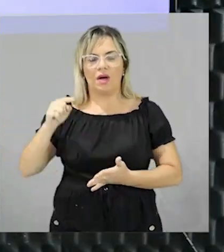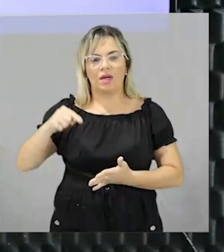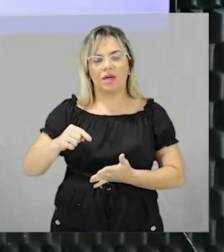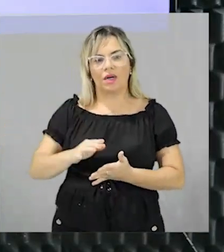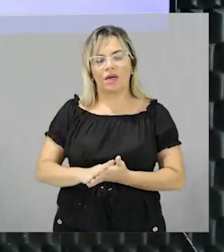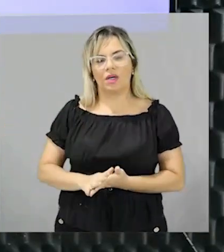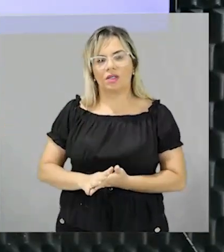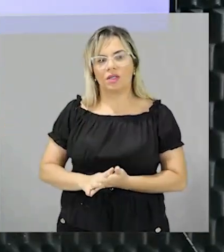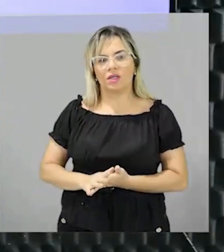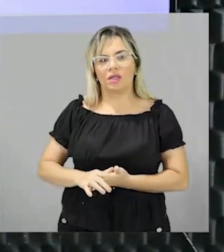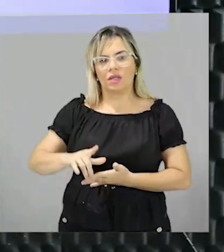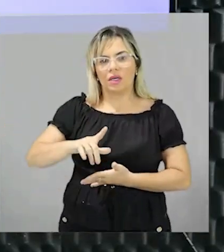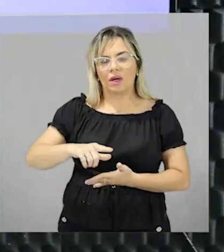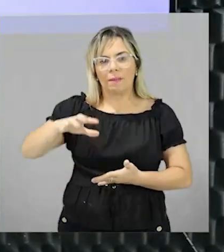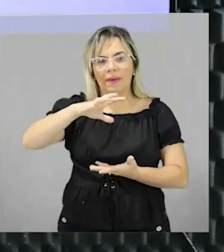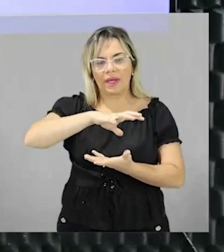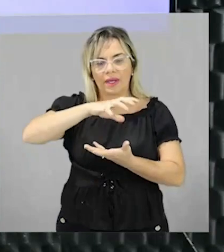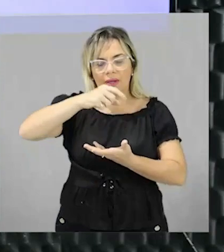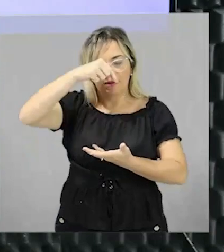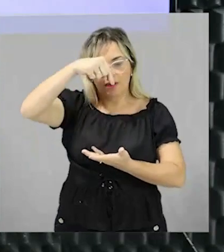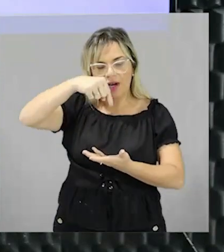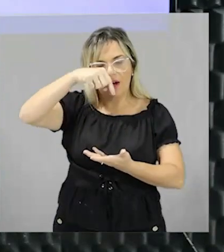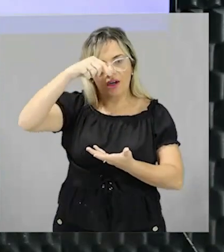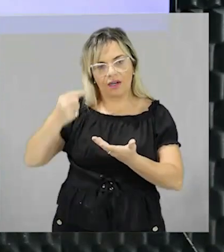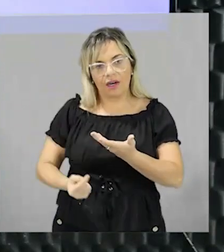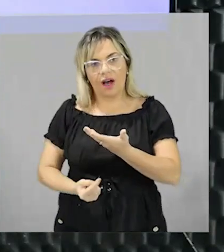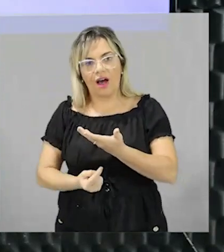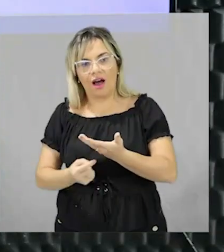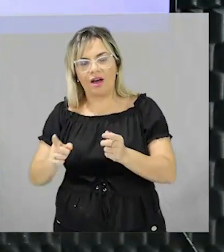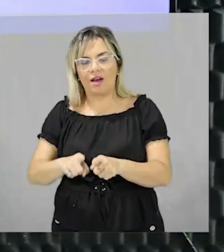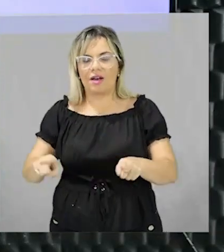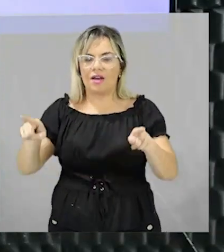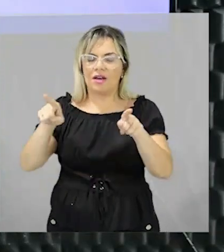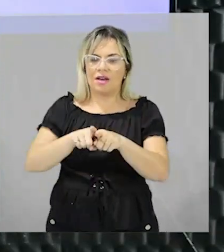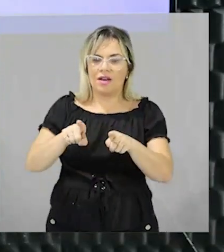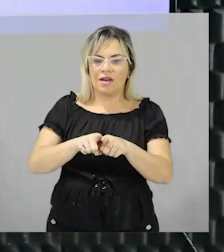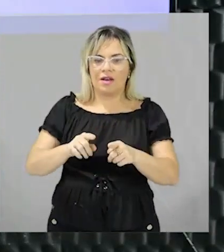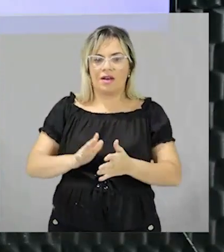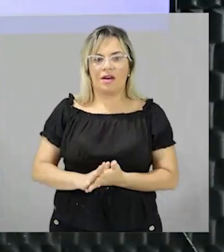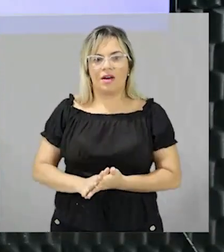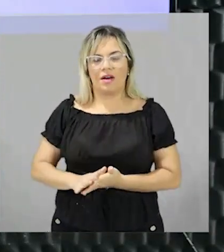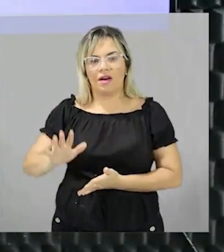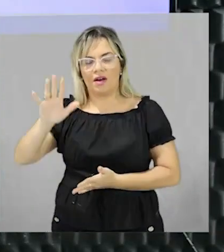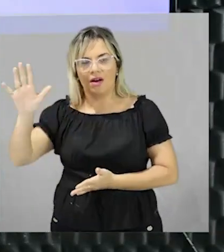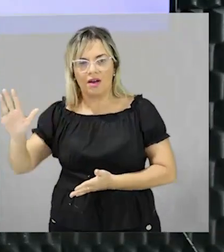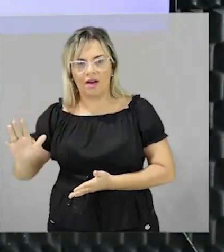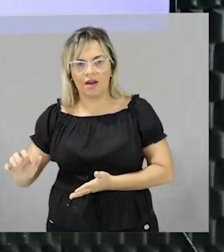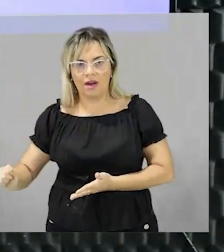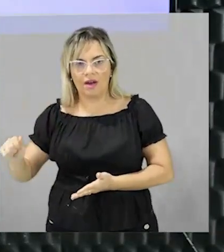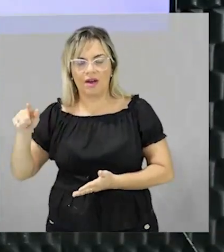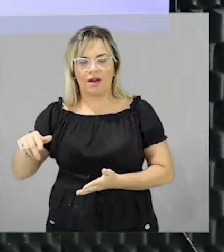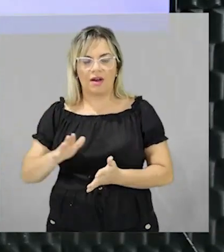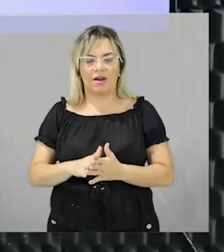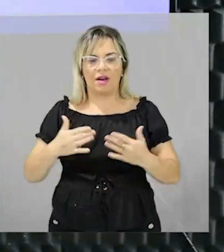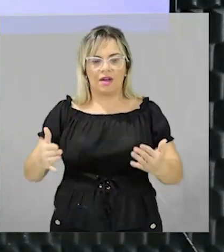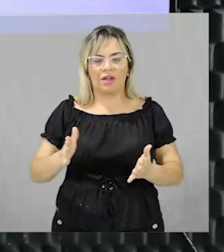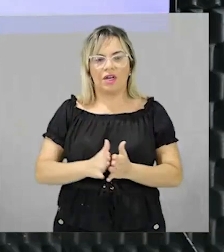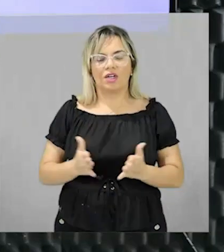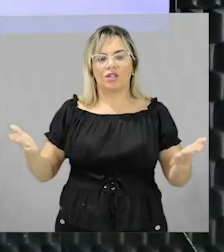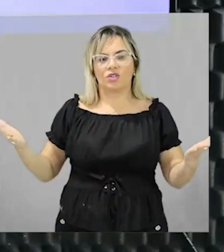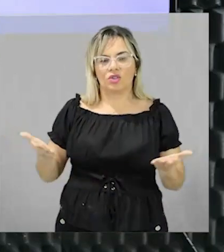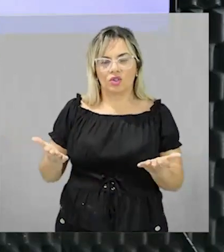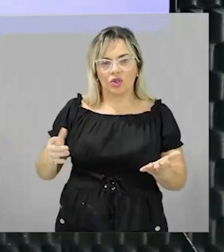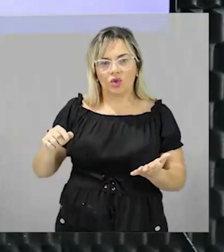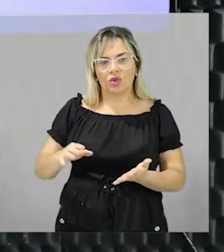no caso Antártida também, nós chegamos na última era atual, a era Cenozoica, que começou há aproximadamente